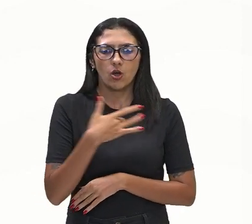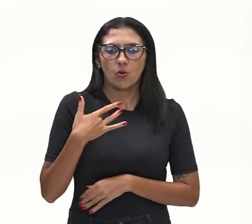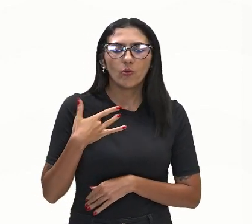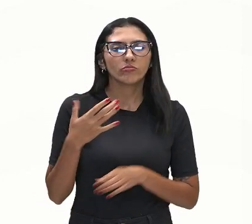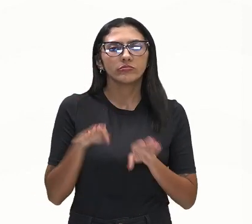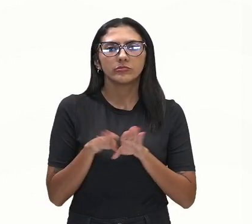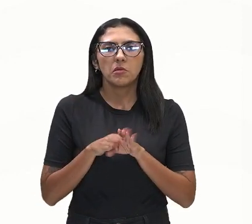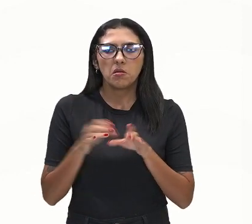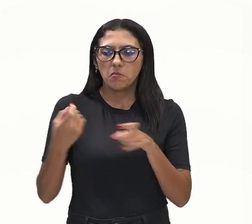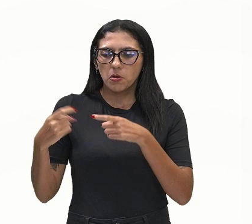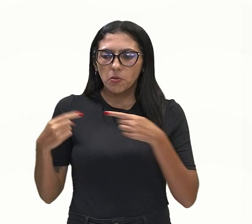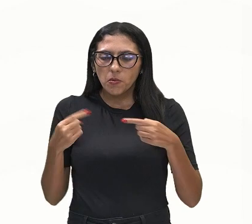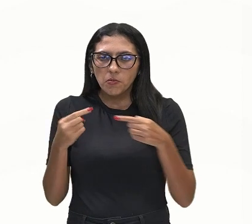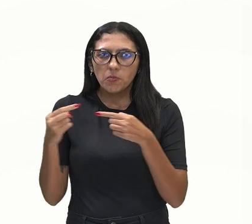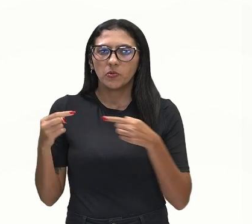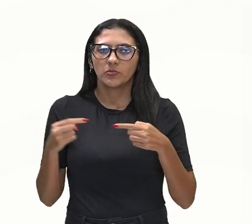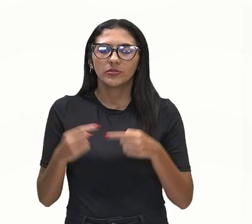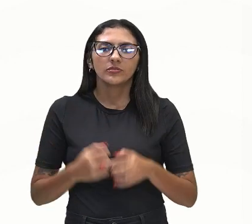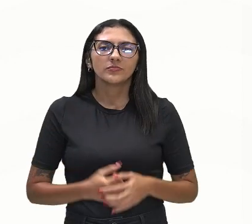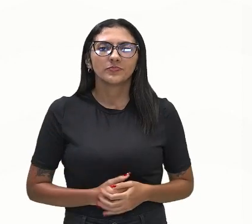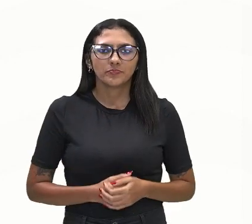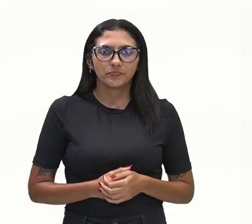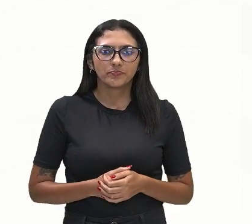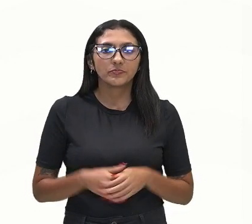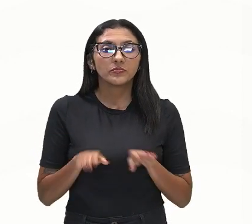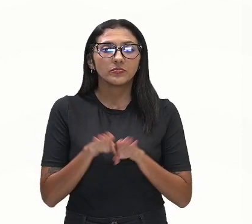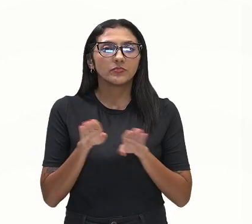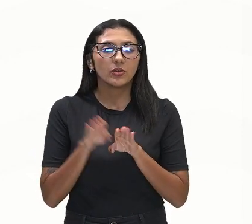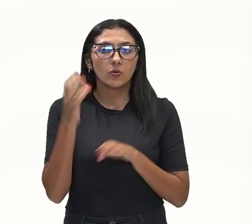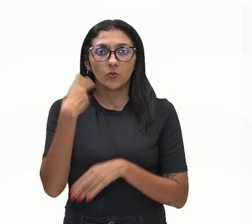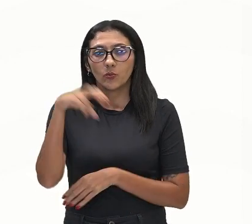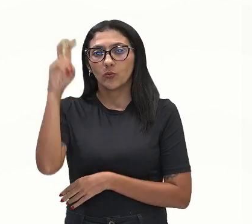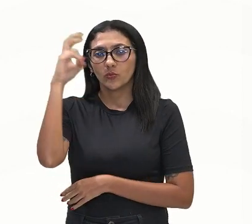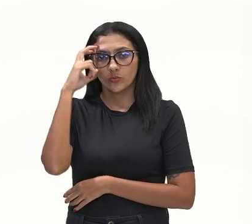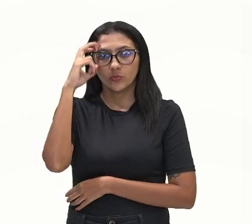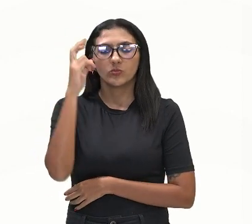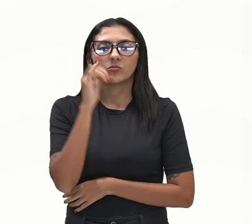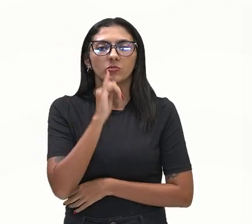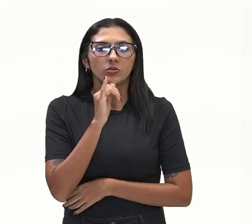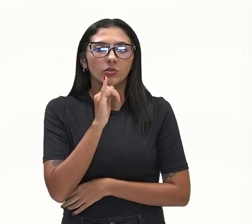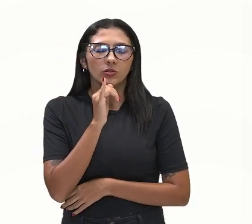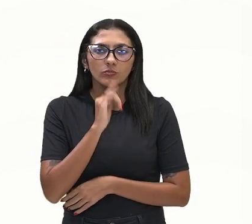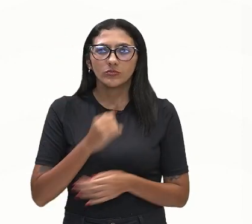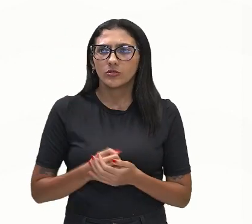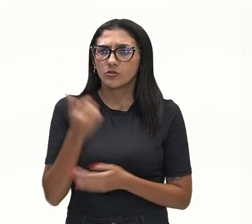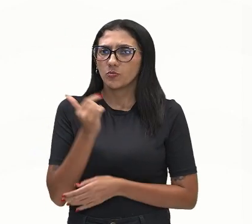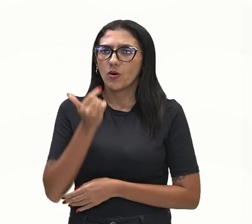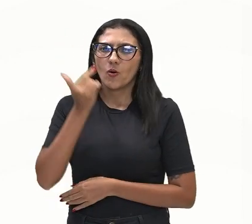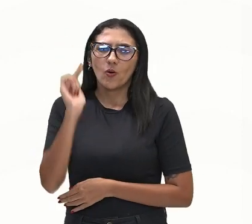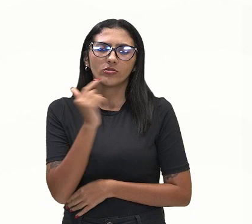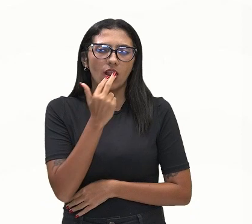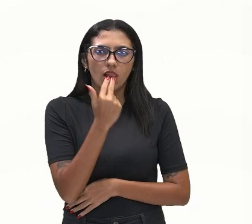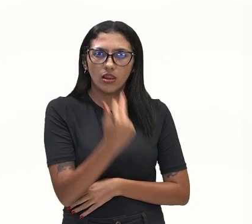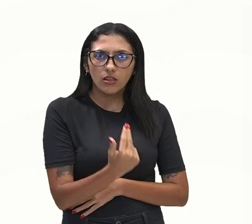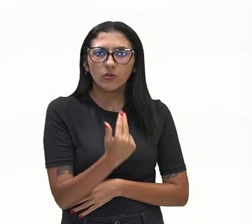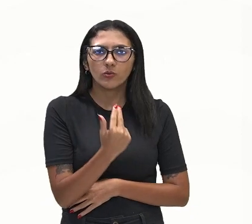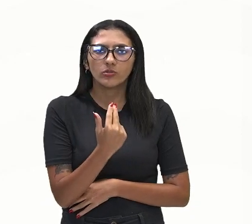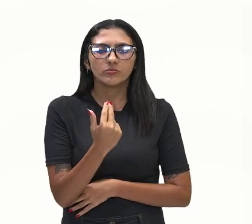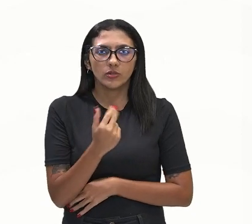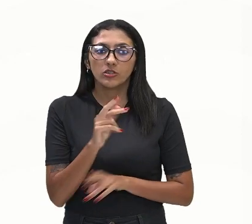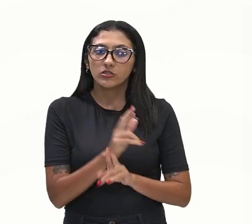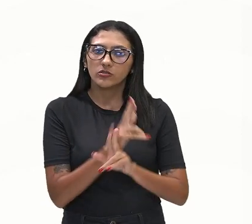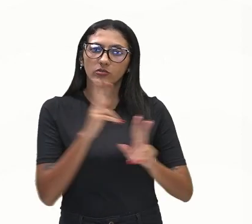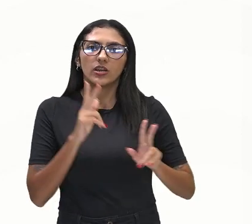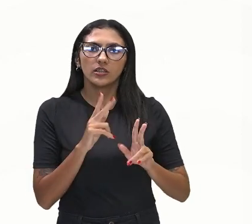que atualmente existem. Cultural, que aí é a presença, por exemplo, de um outro idioma, sem ser o nativo do